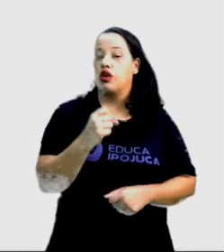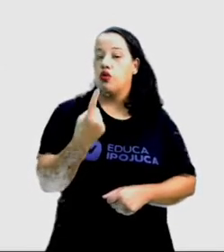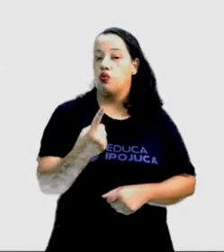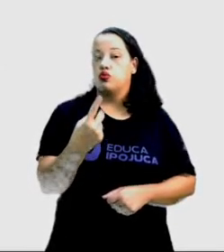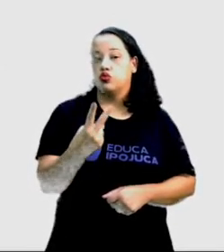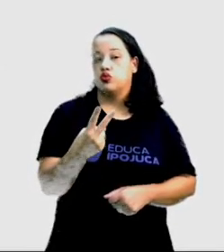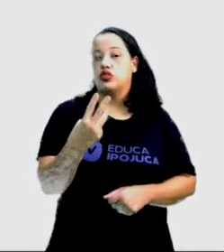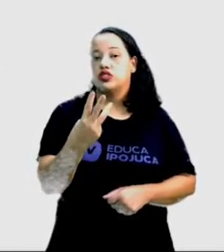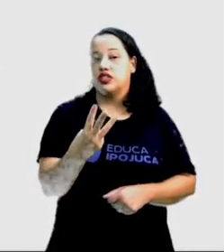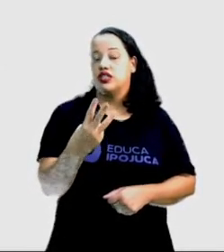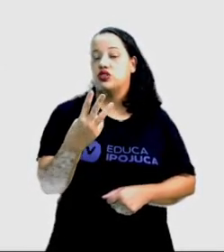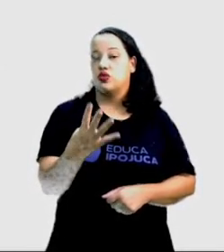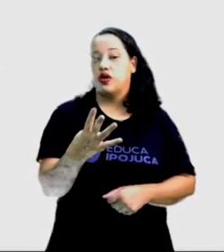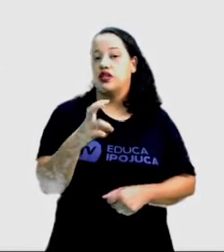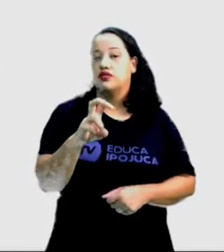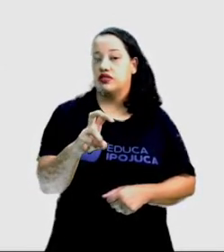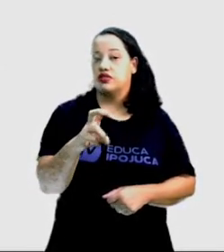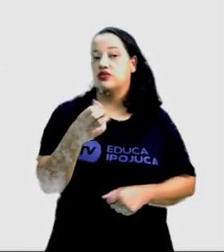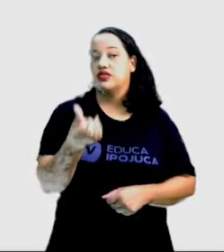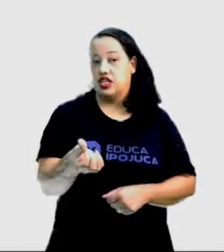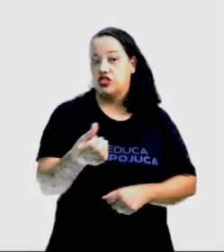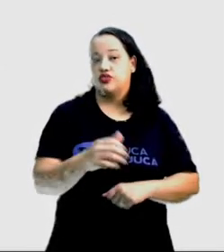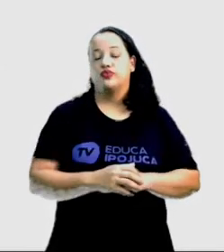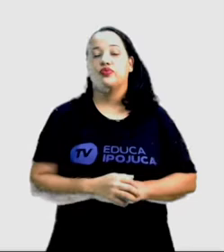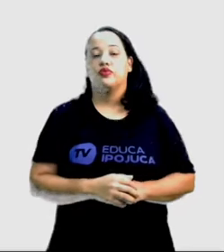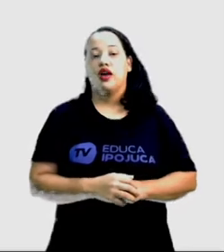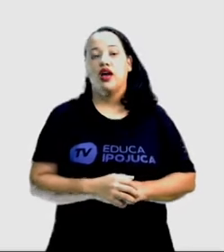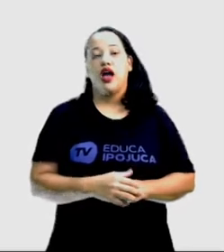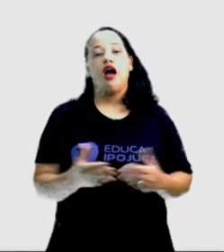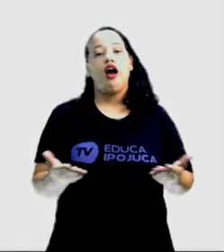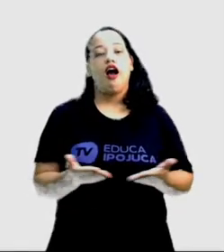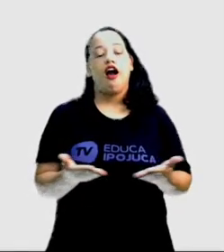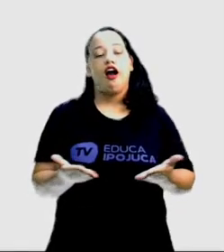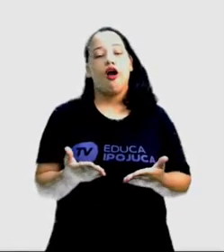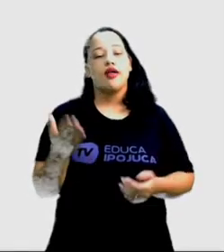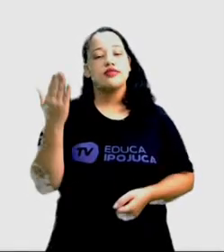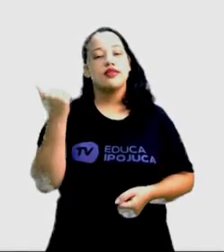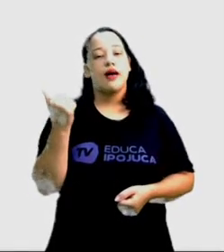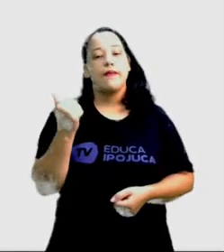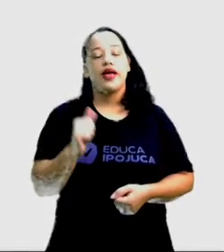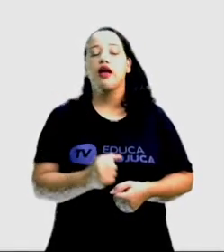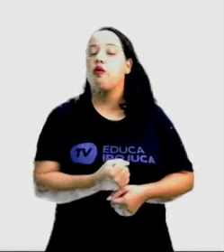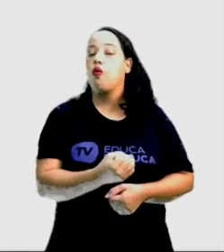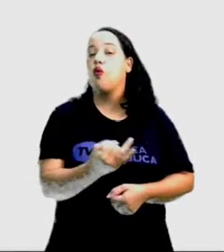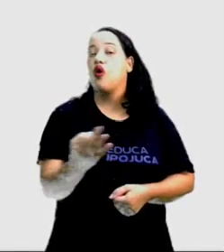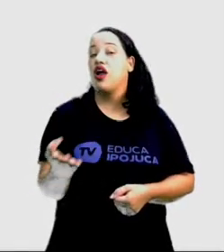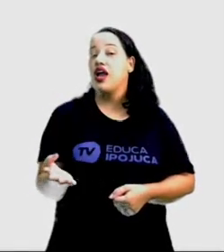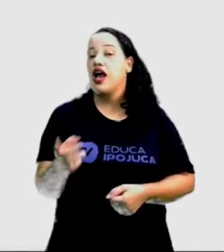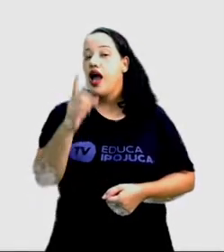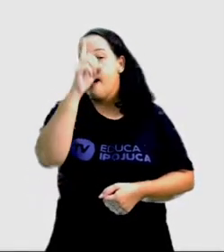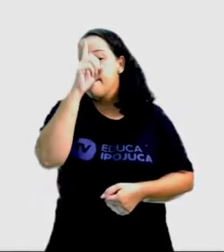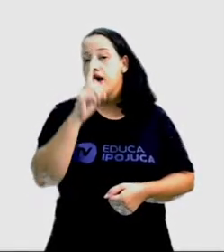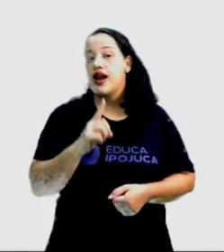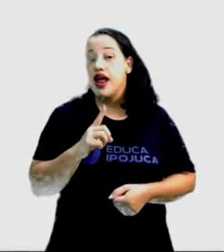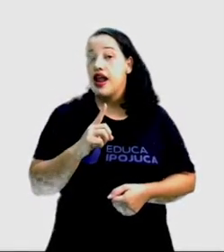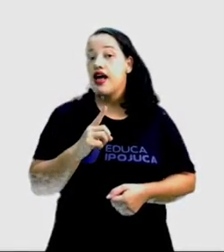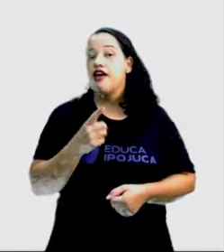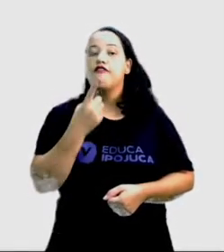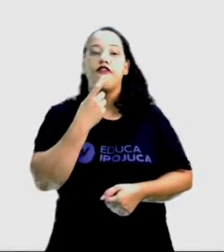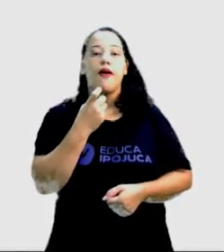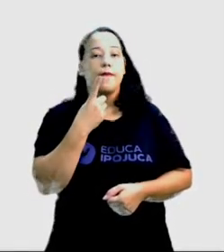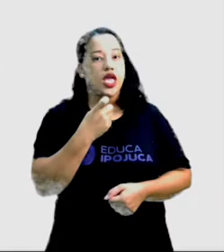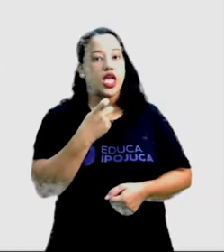duas, três, quatro, cinco, seis. Agora eu quero saber quantas bolinhas amarelas